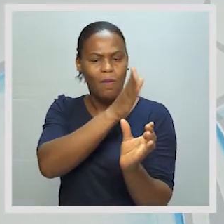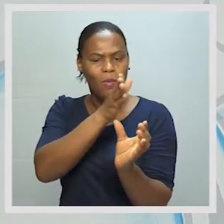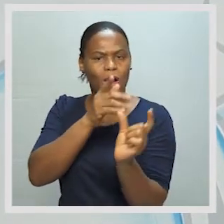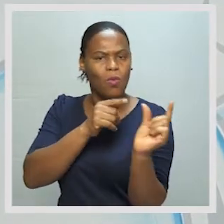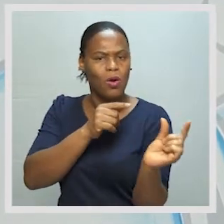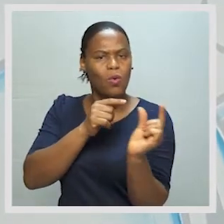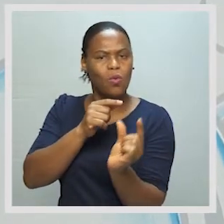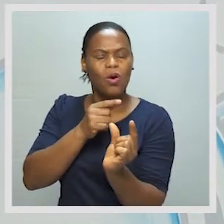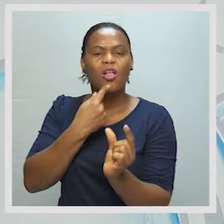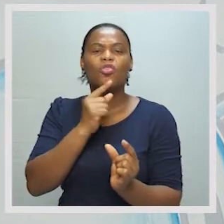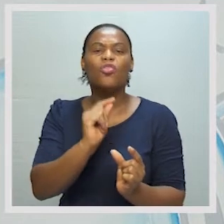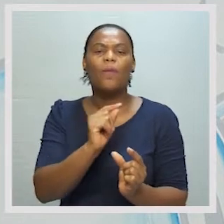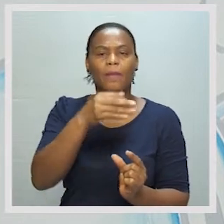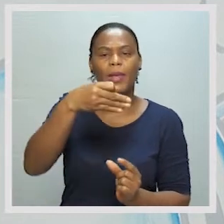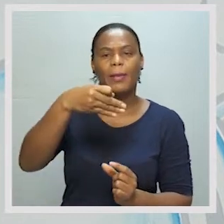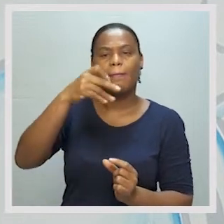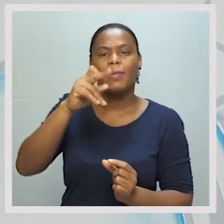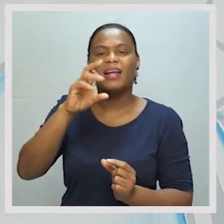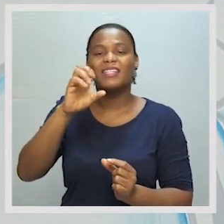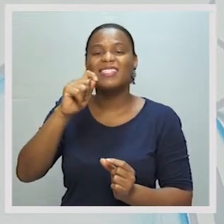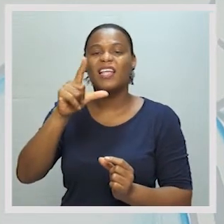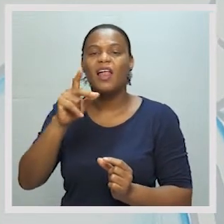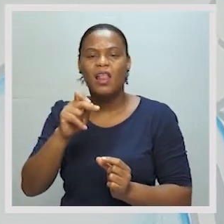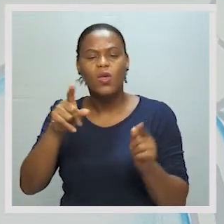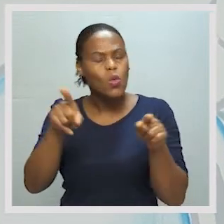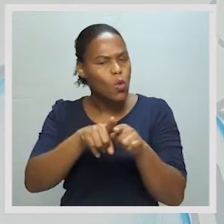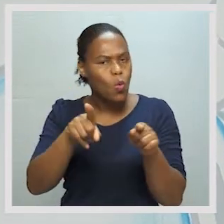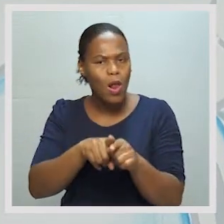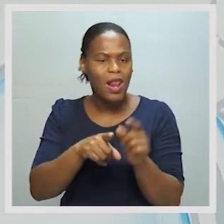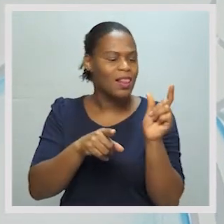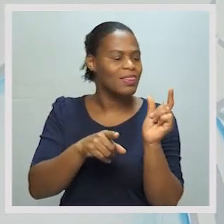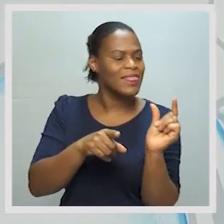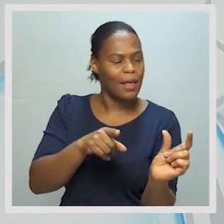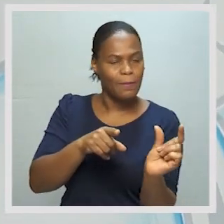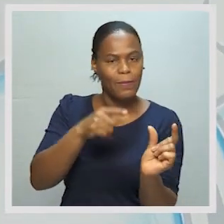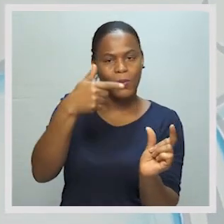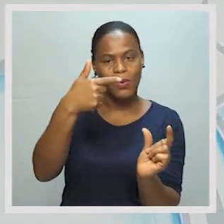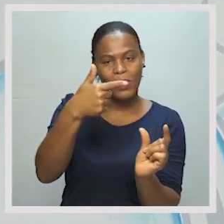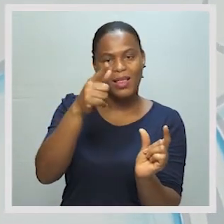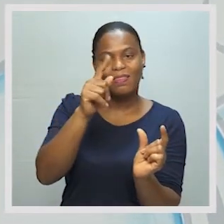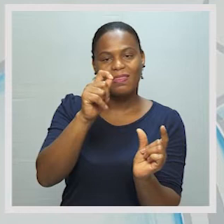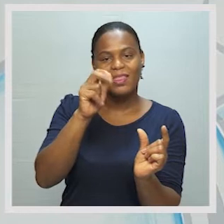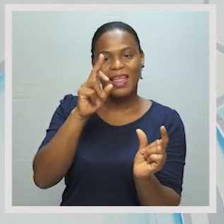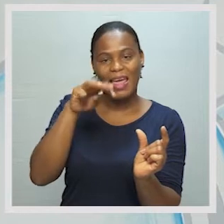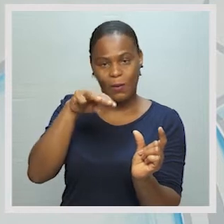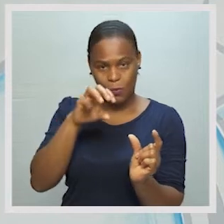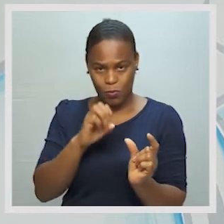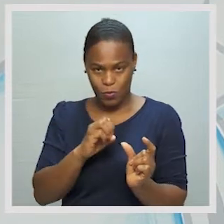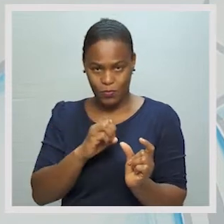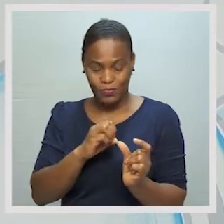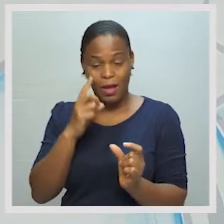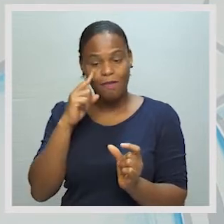parcelas são chamados de termos. Então, aqui reparem que nós temos